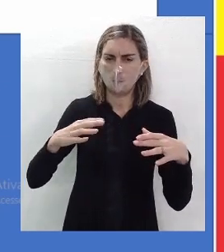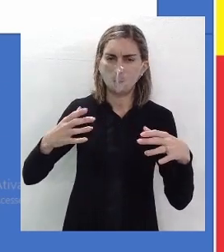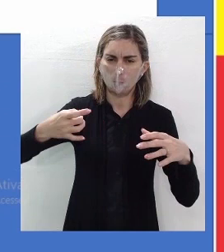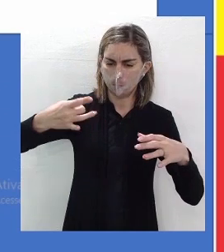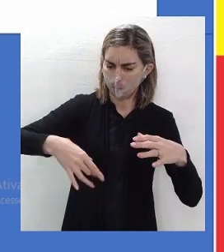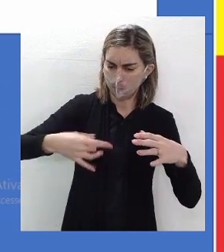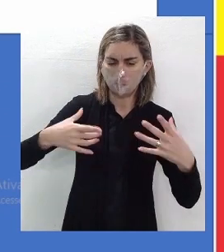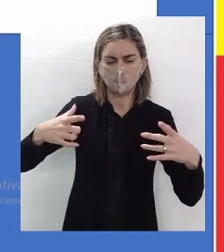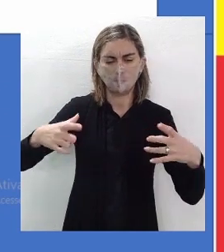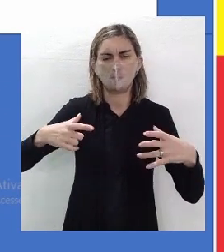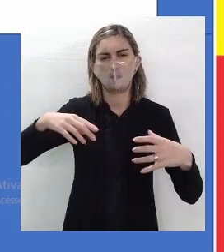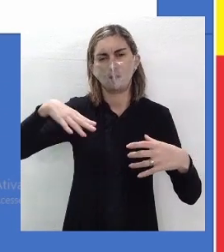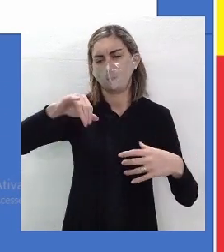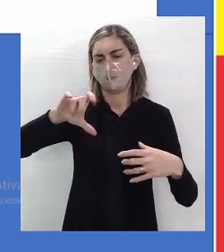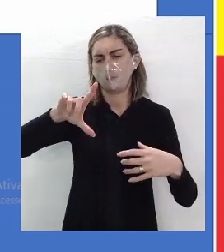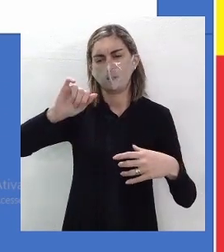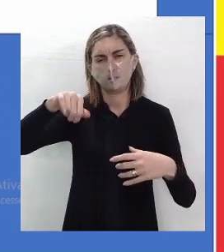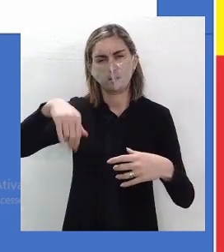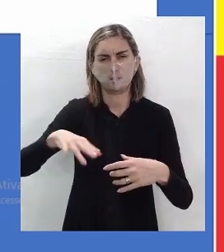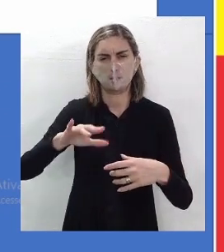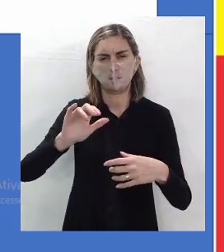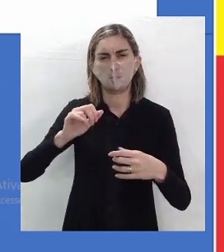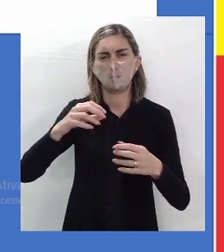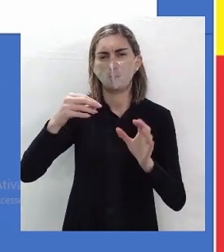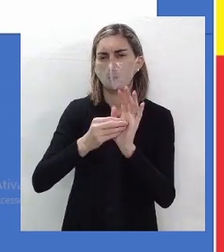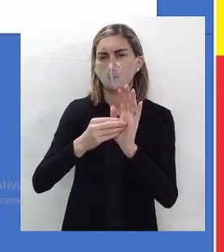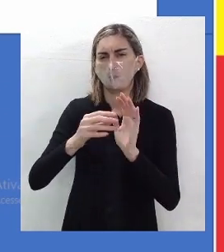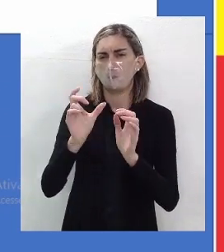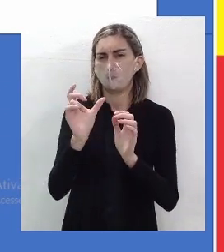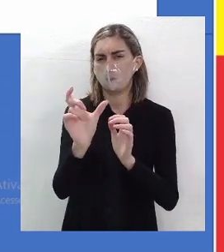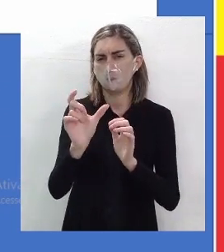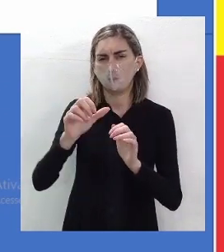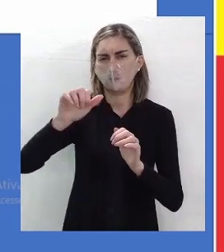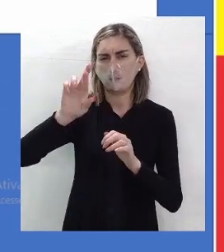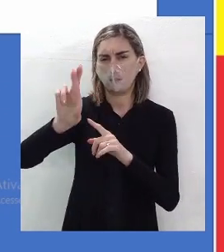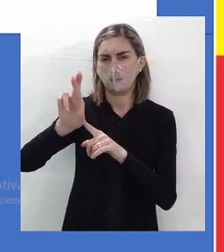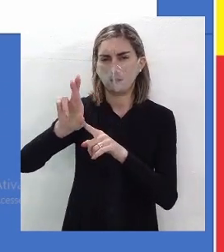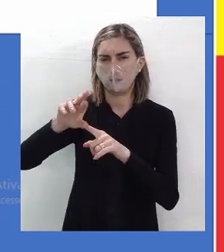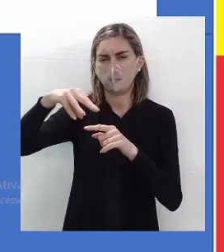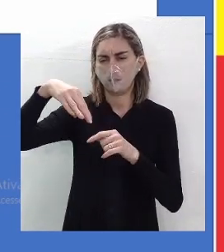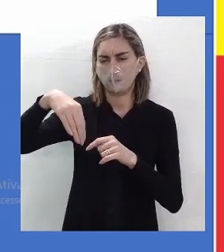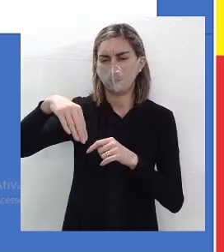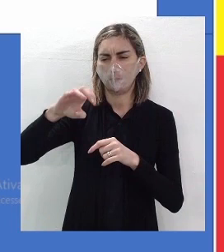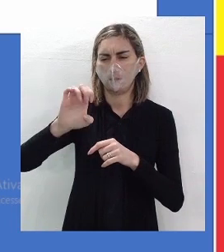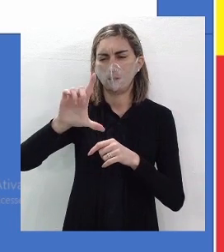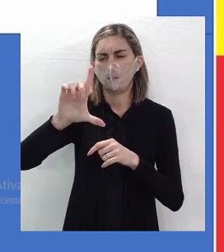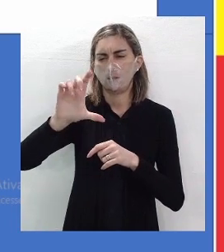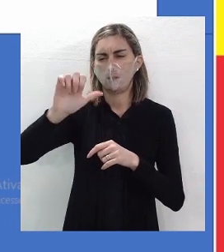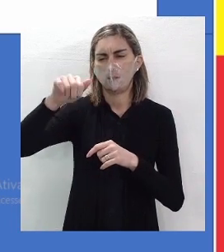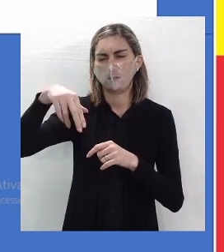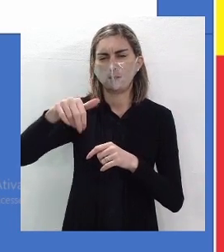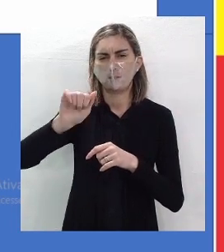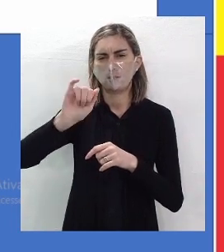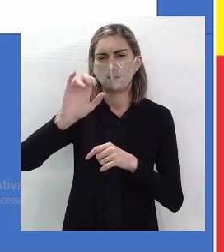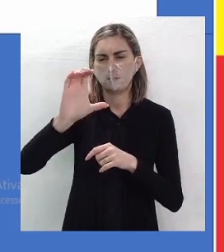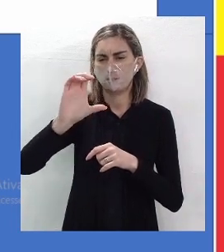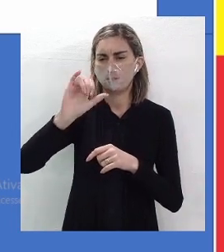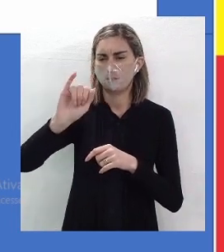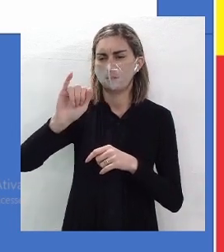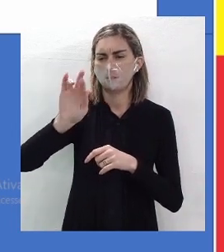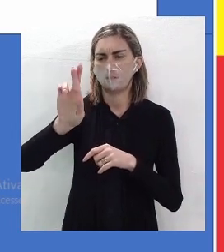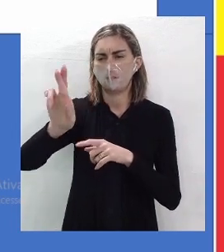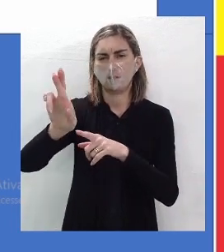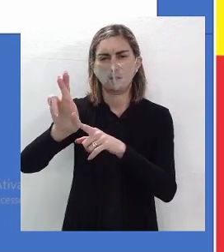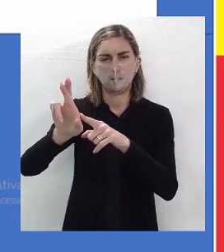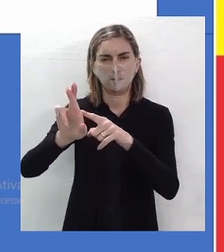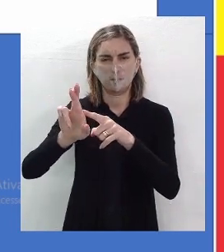e colocou aí um Rzinho no final e virou um verbo. Então, olha aí, ó, melanciar. Então, ele afirma, não